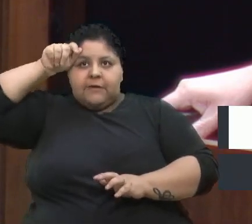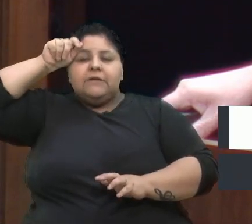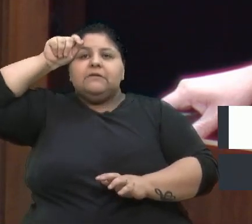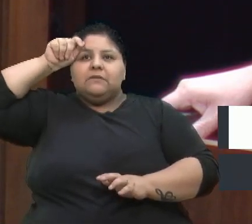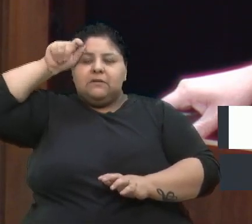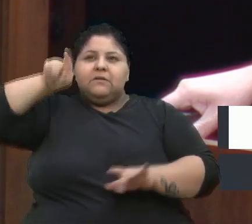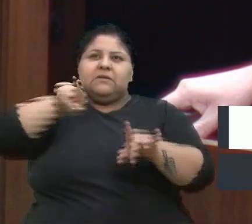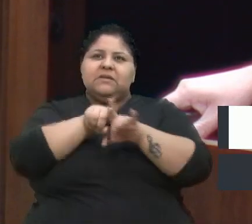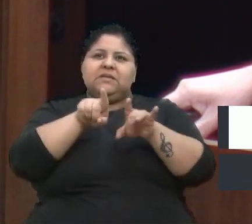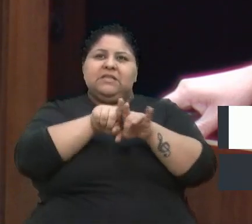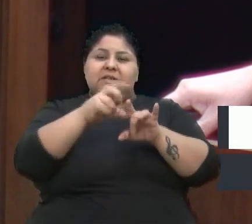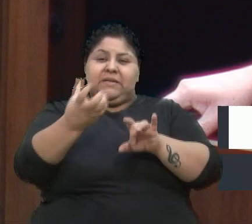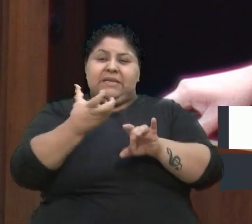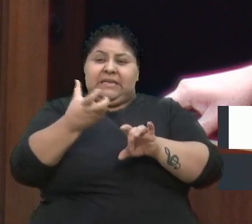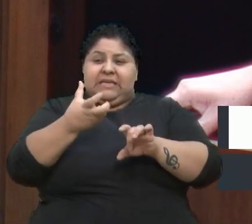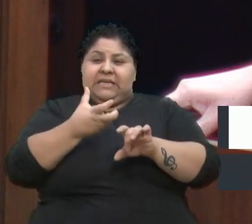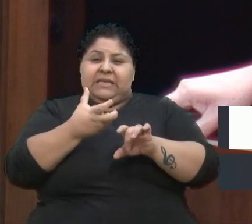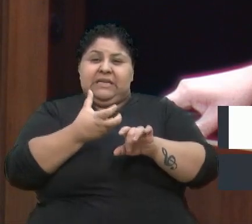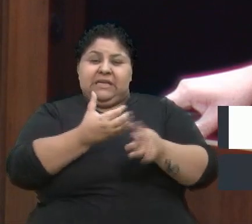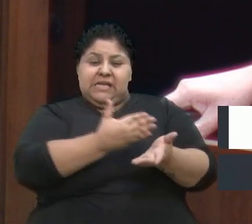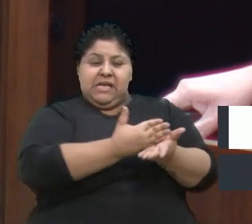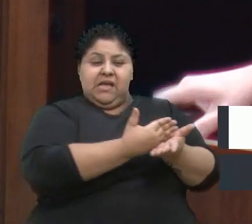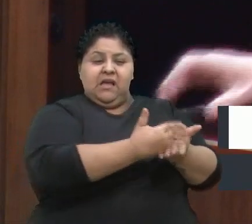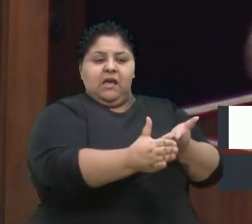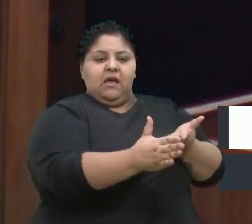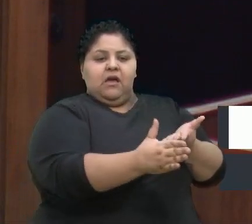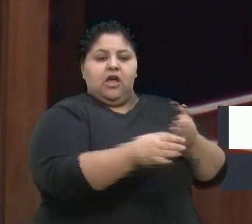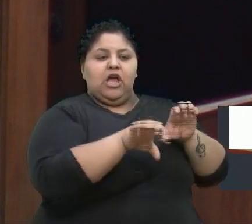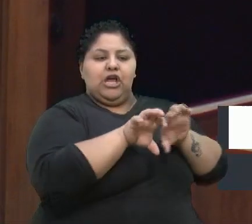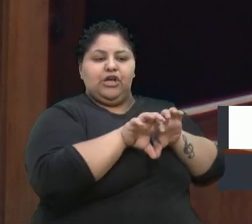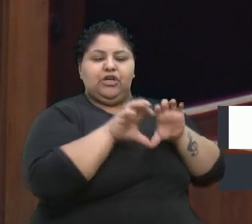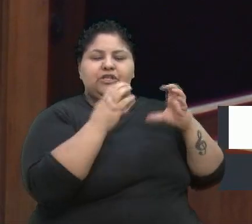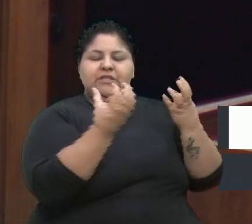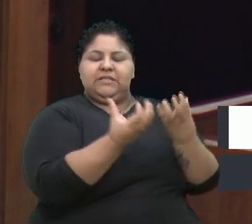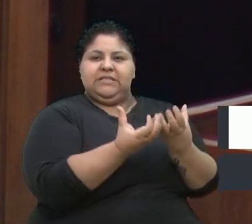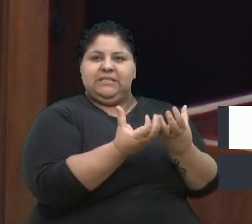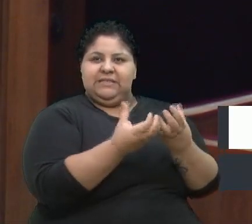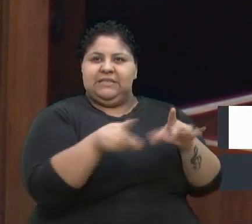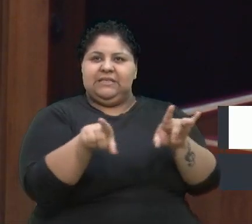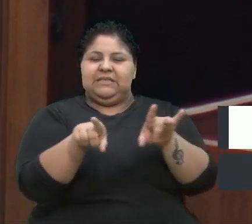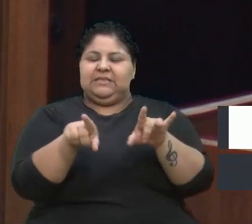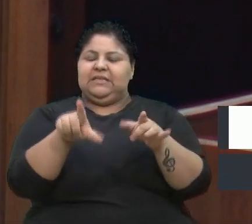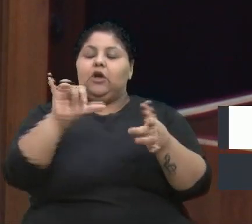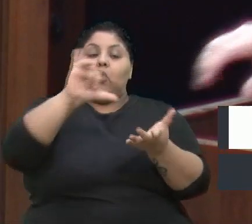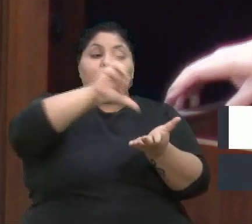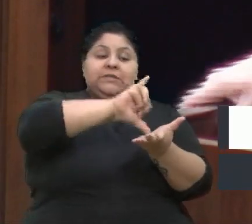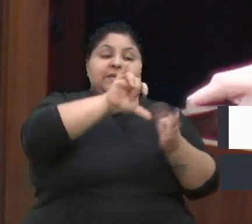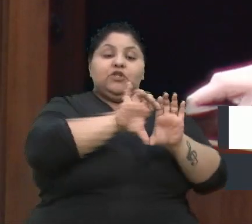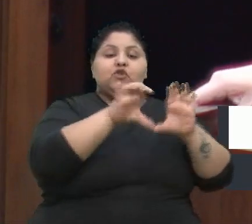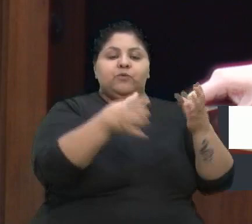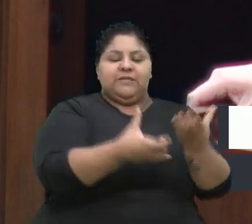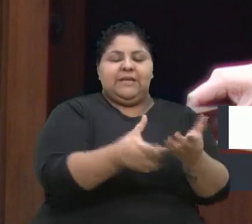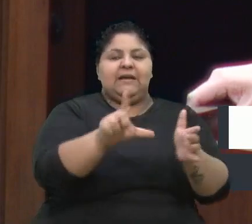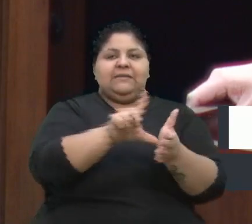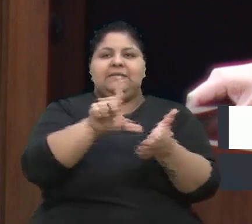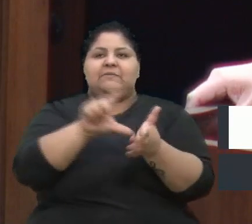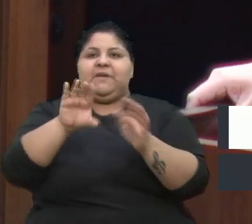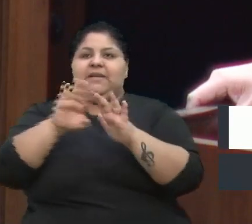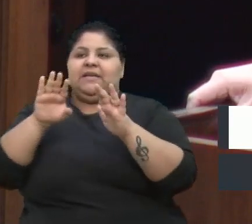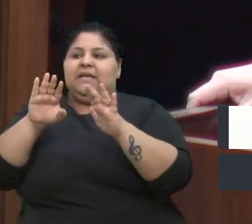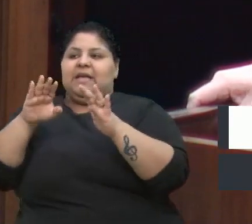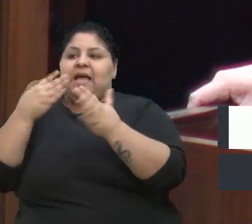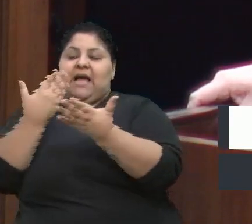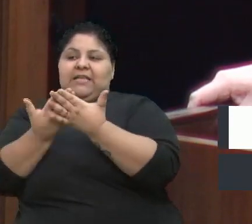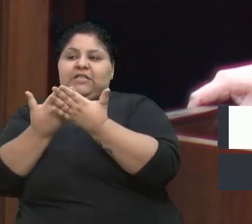tentativa de se retirar os centros comunitários e também as escolas de samba. Muitas dessas